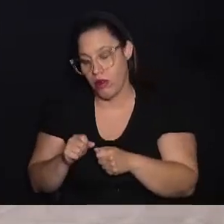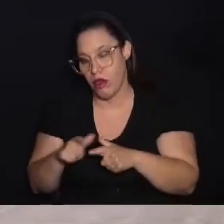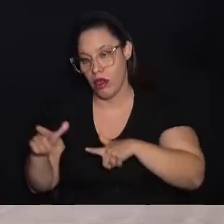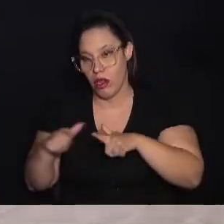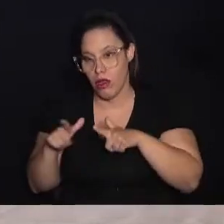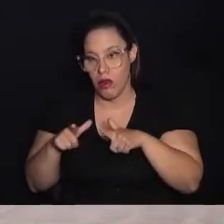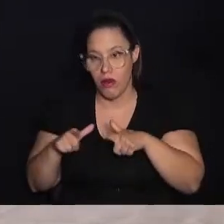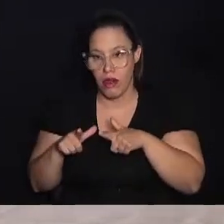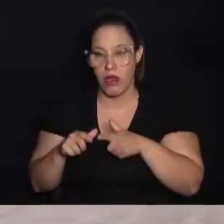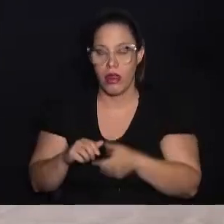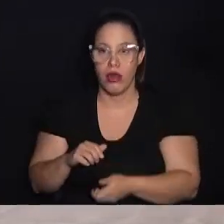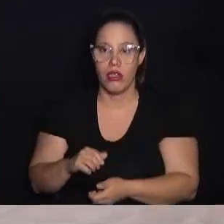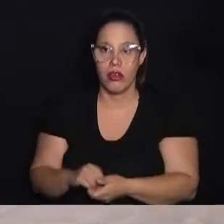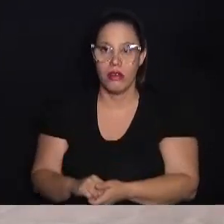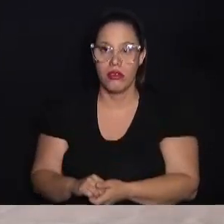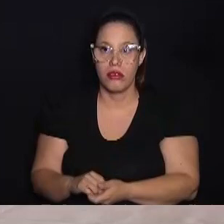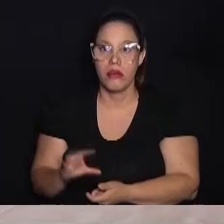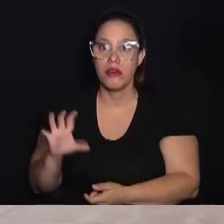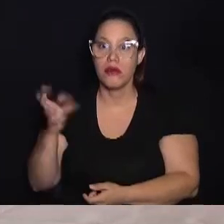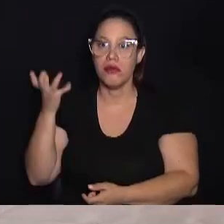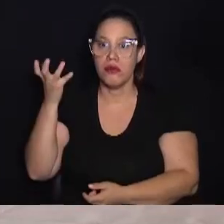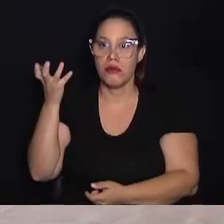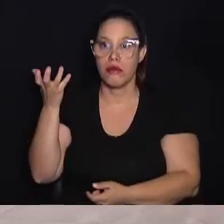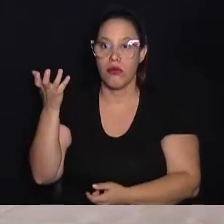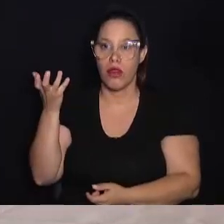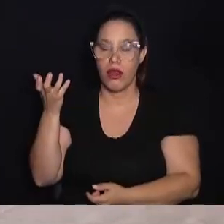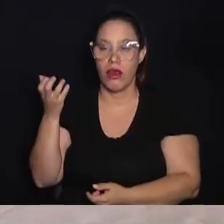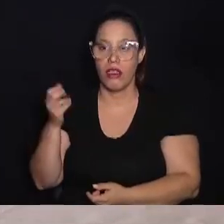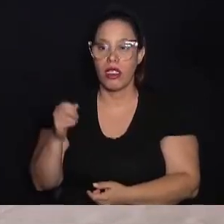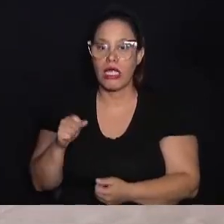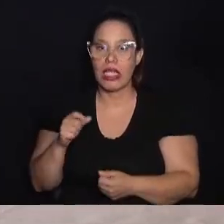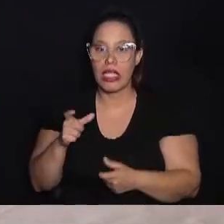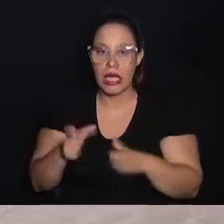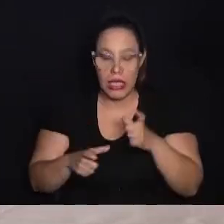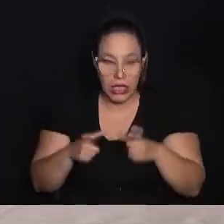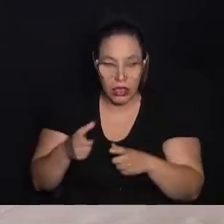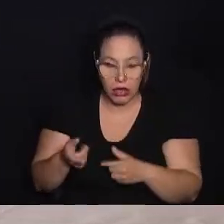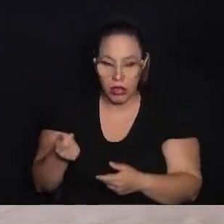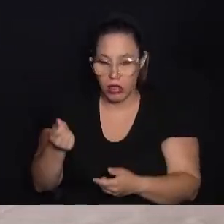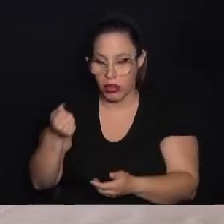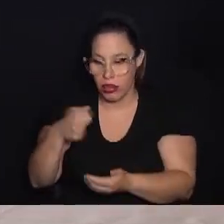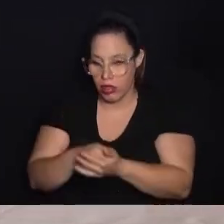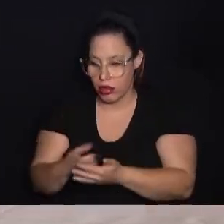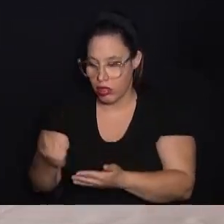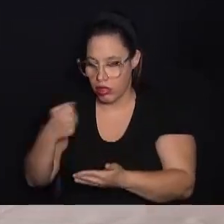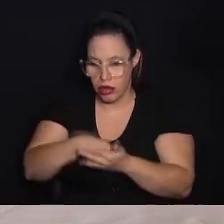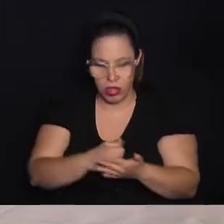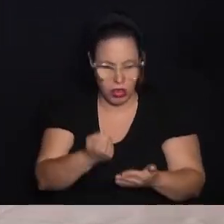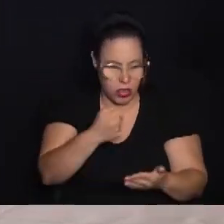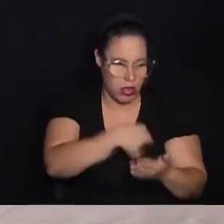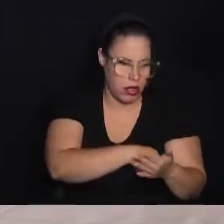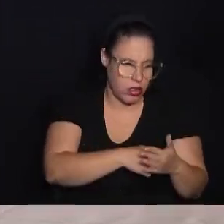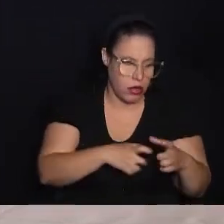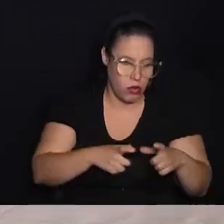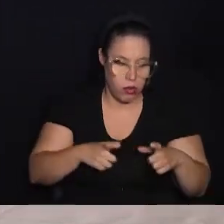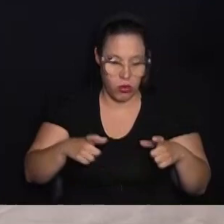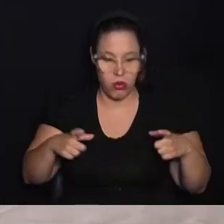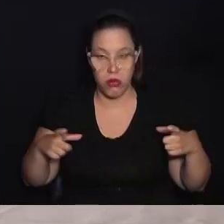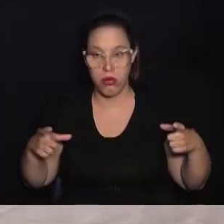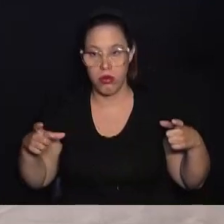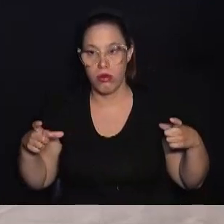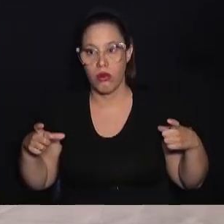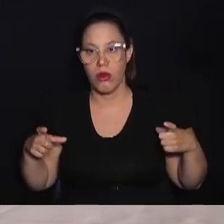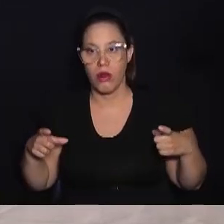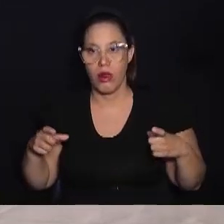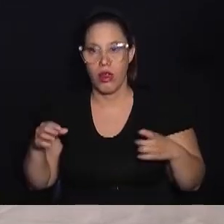todas, e acabam, por meio desses fabricantes, comprando em grande escala desses fabricantes com uma